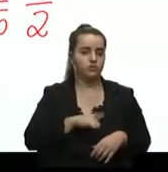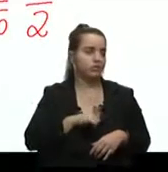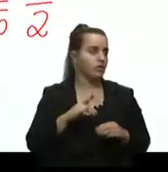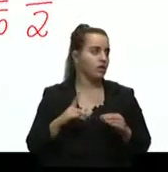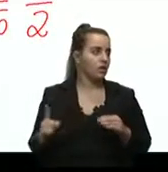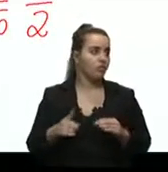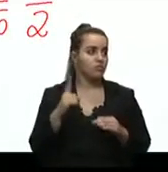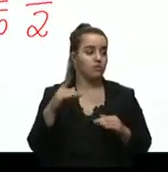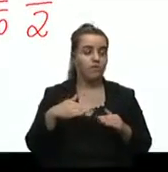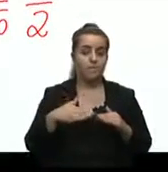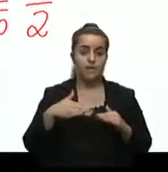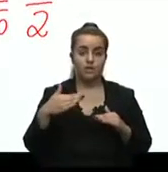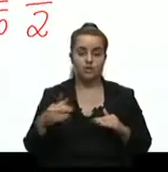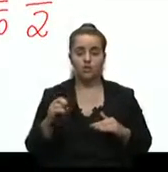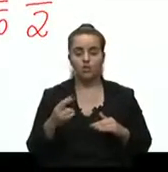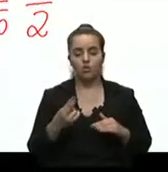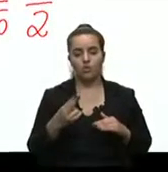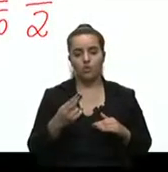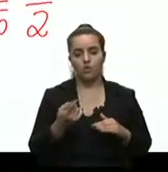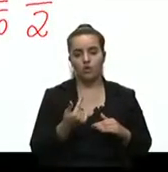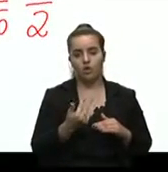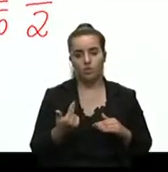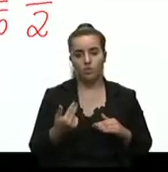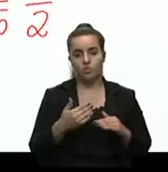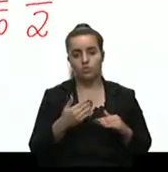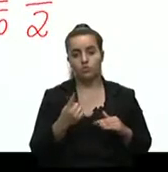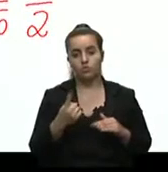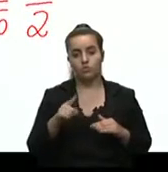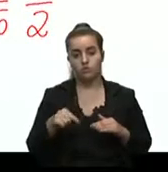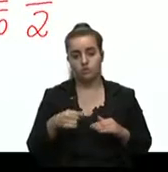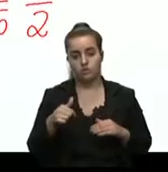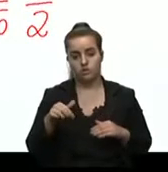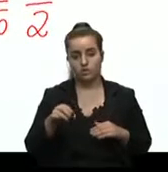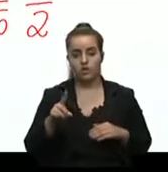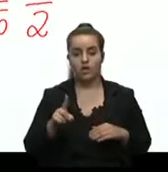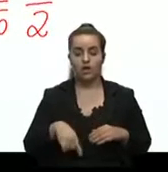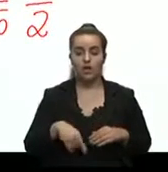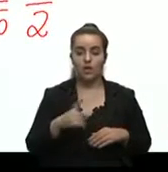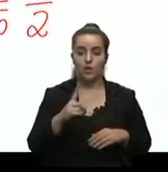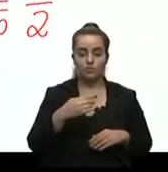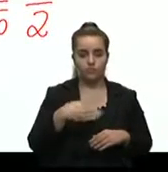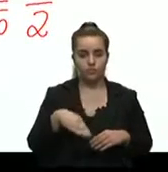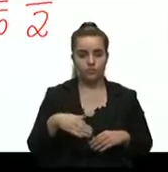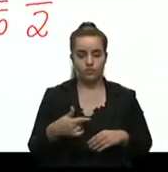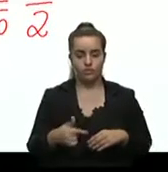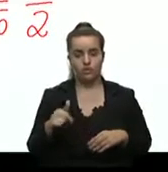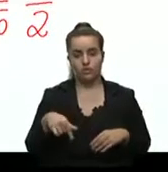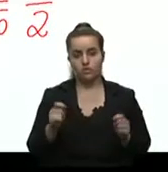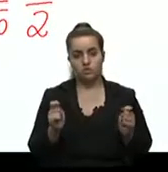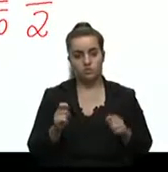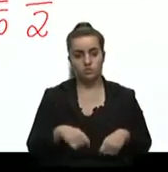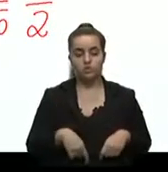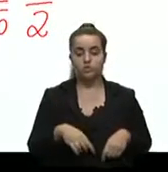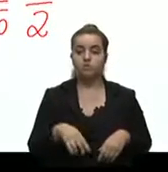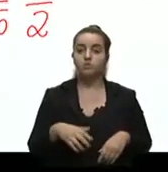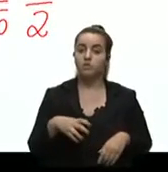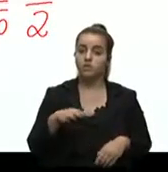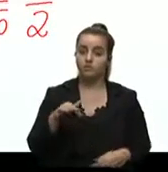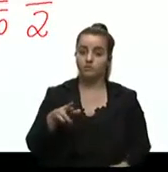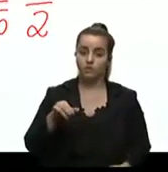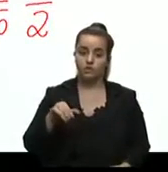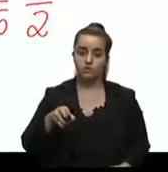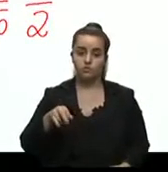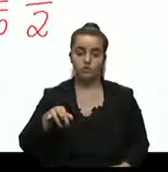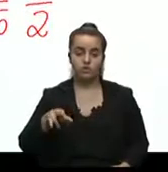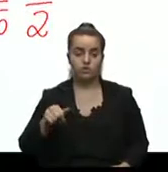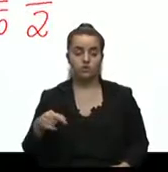que 1,70 e menor que 1,80 é de meio. Essa é a probabilidade na forma fracionária. Nós